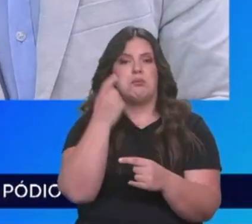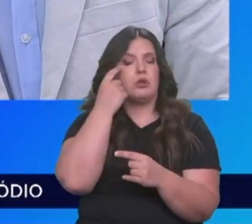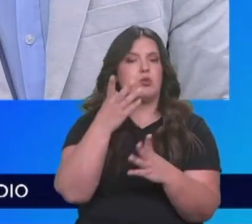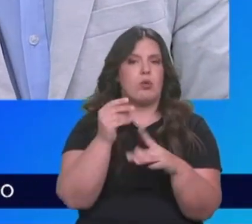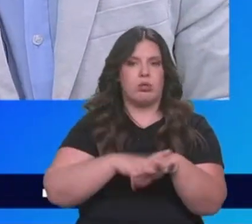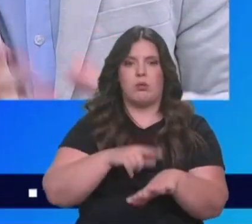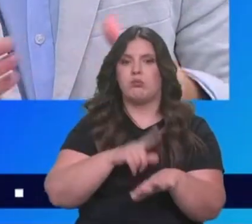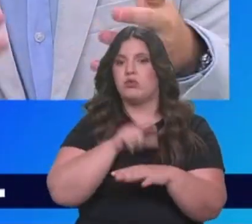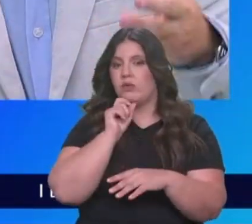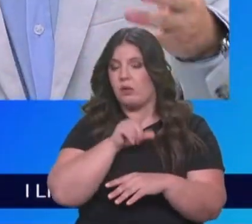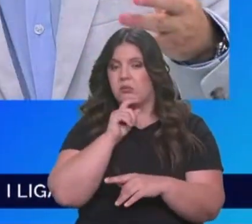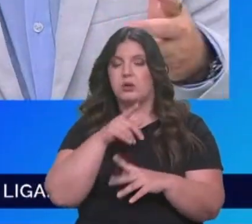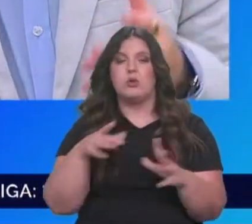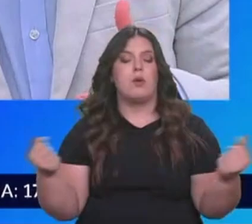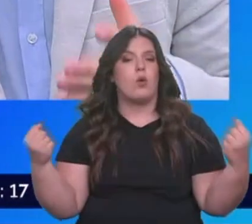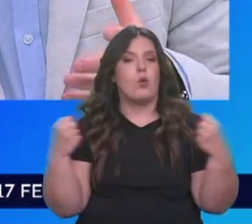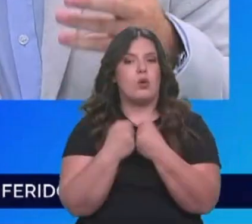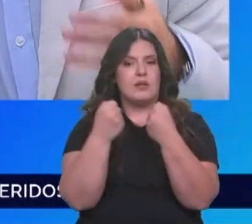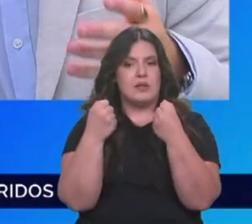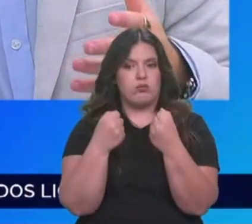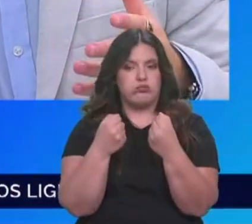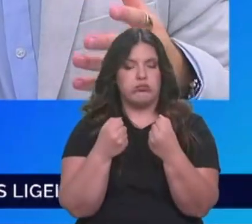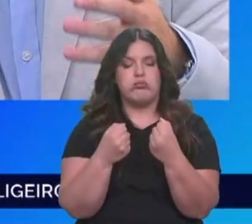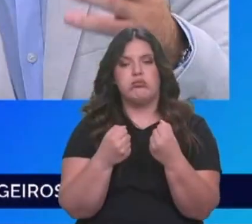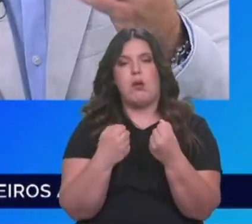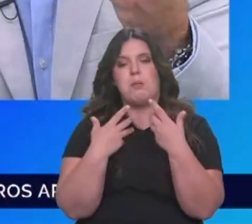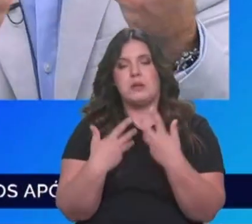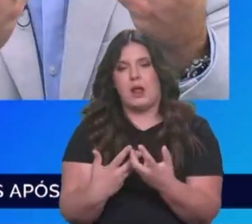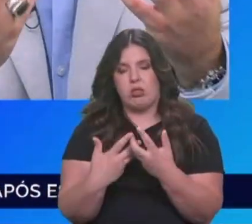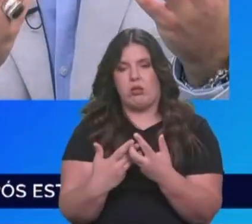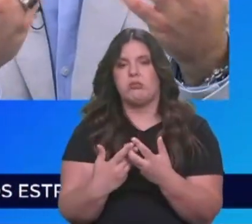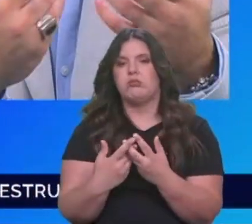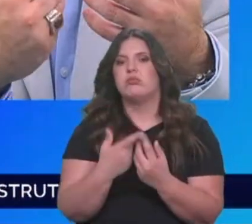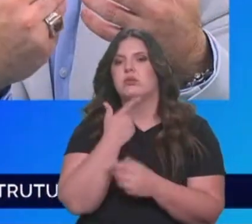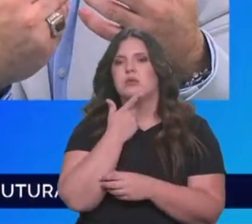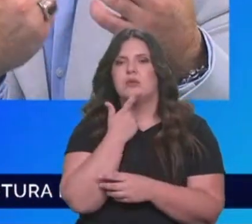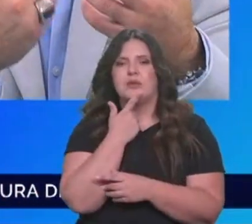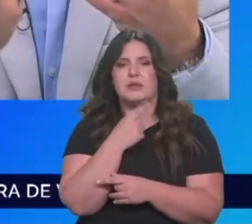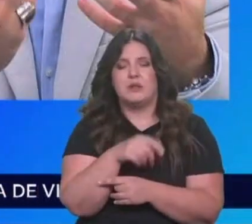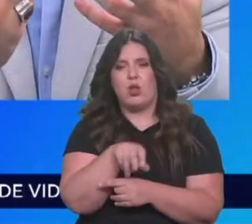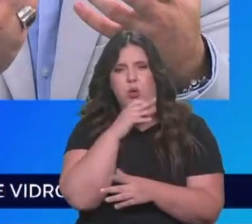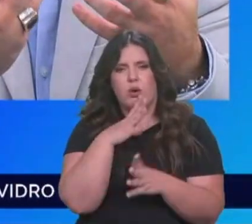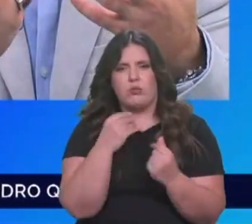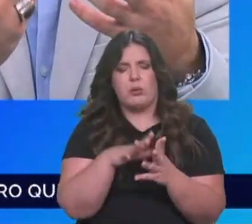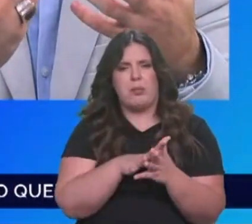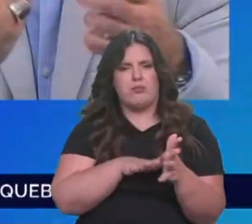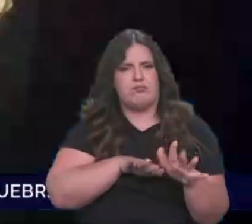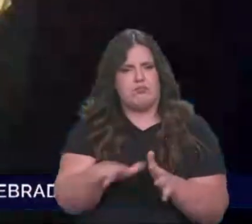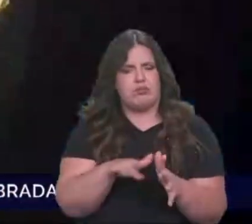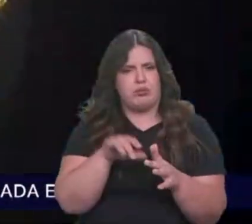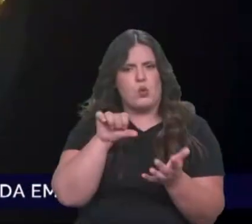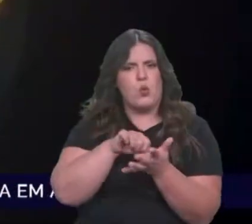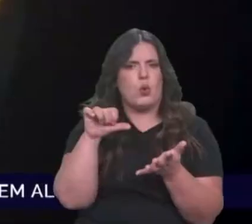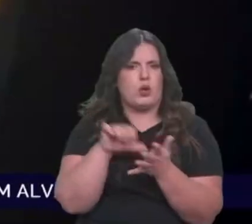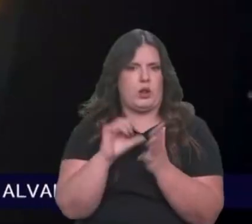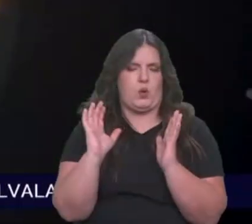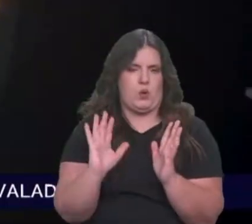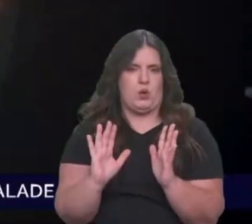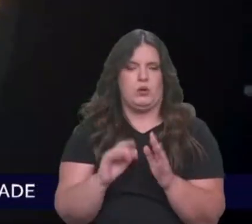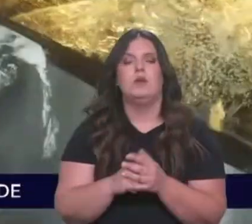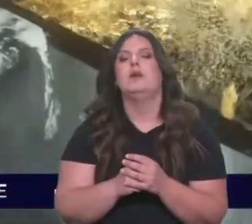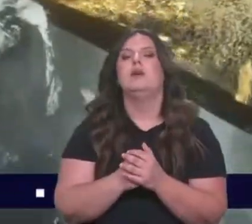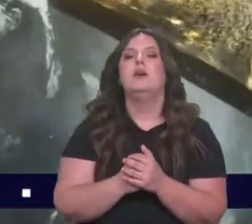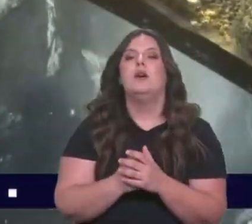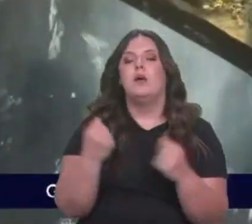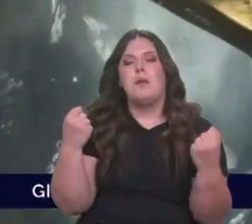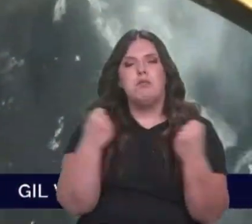que provavelmente uma colisão maciça. Então repara o quão maciça teria que ser para abalar o núcleo de Júpiter, o rei dos planetas. Uma